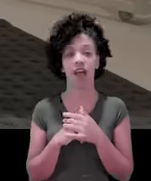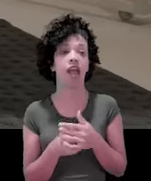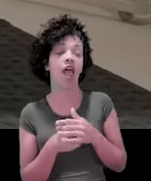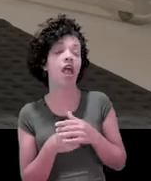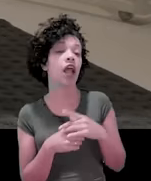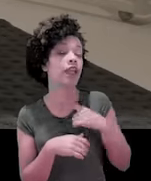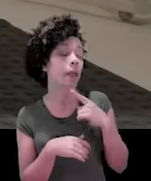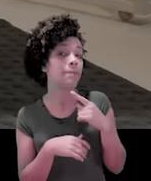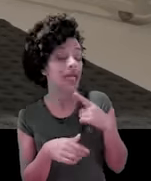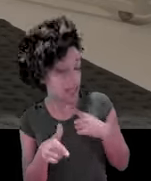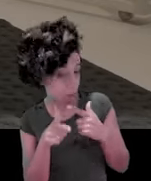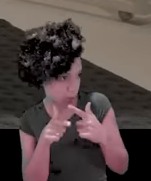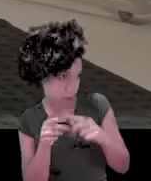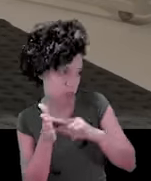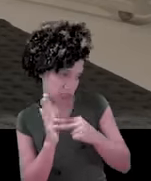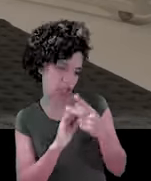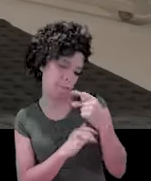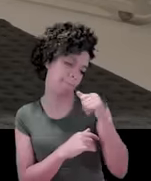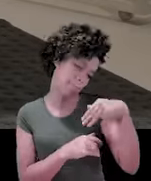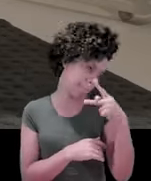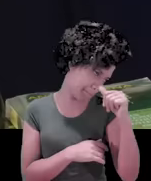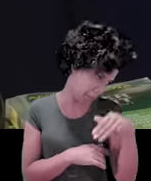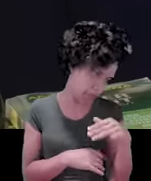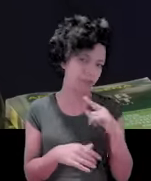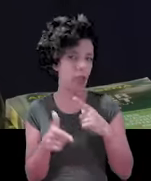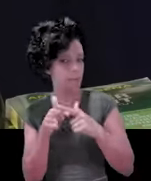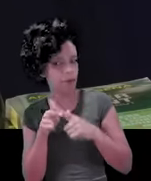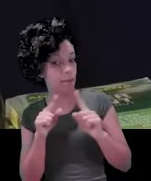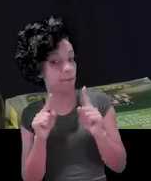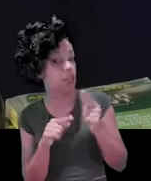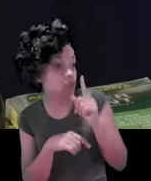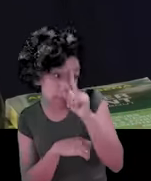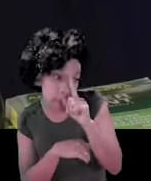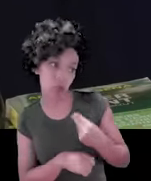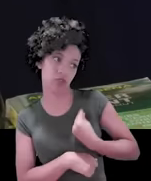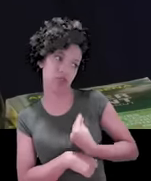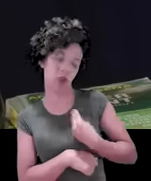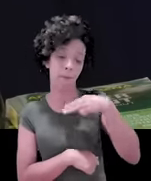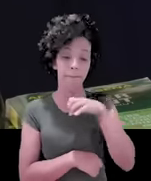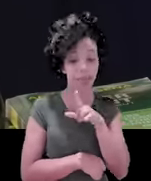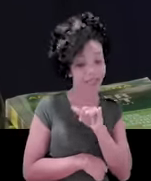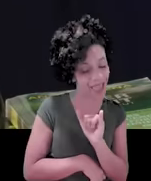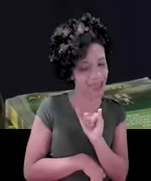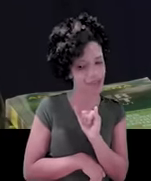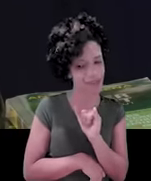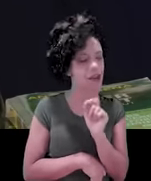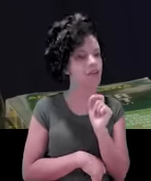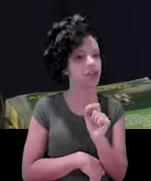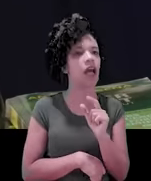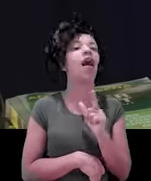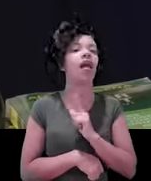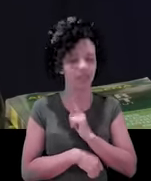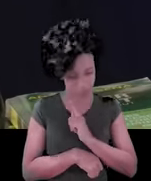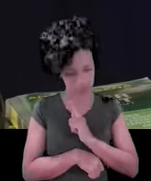diz assim eu tô com problema mas não existe risco de vida para os ocupantes agronata uma ideia diz assim não